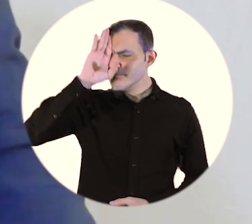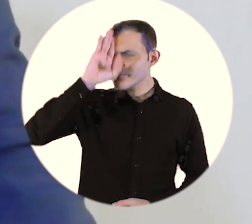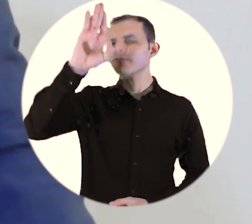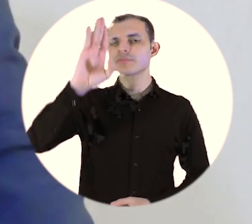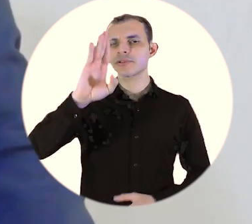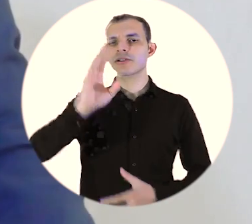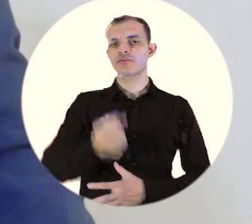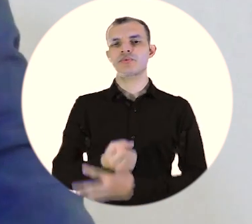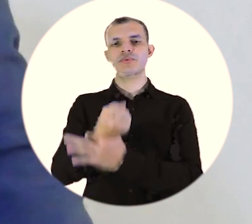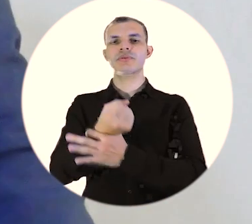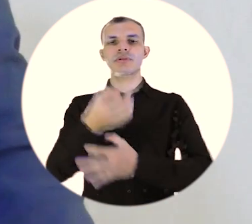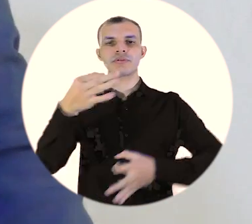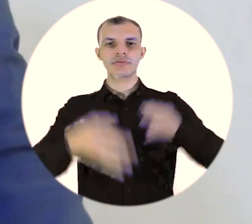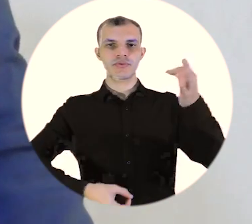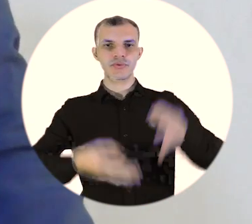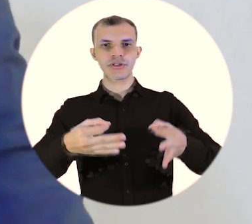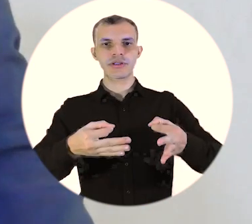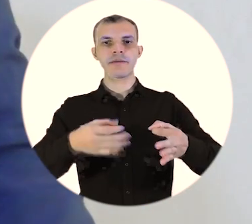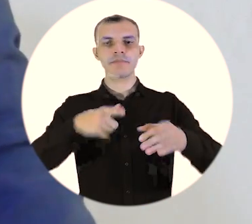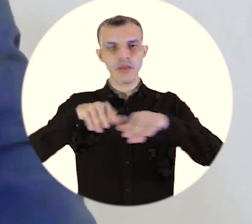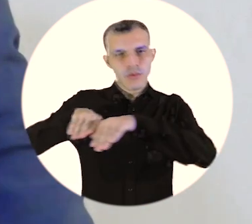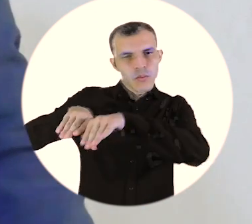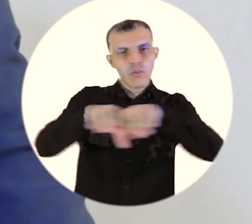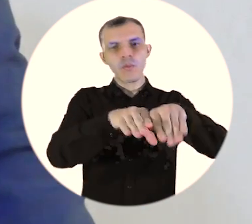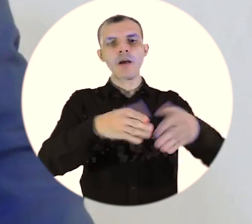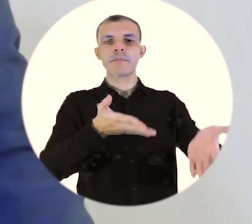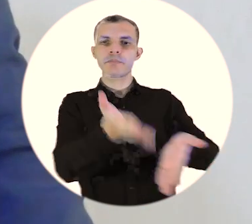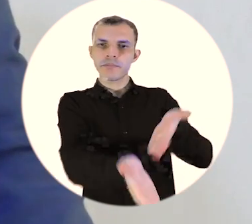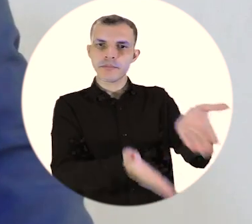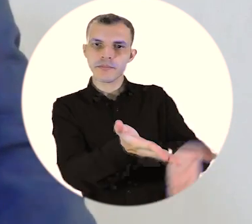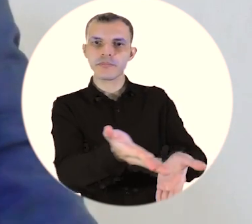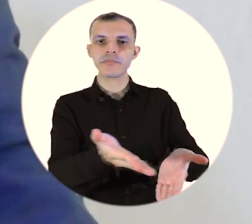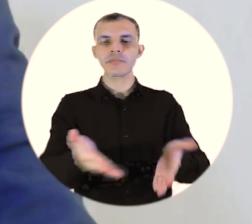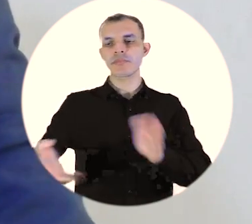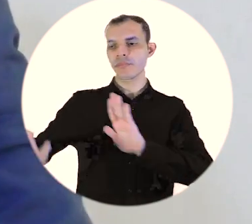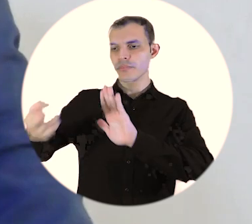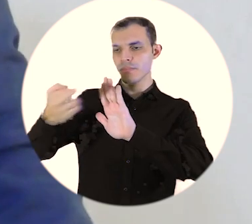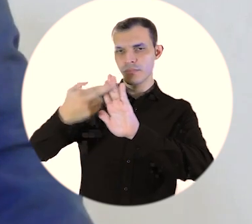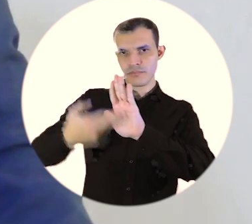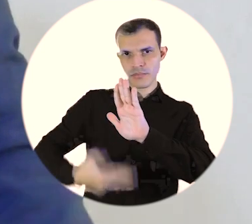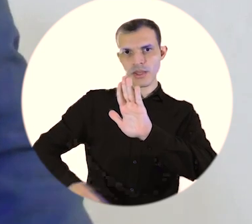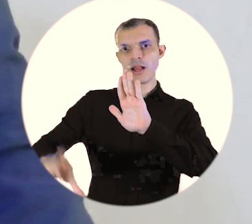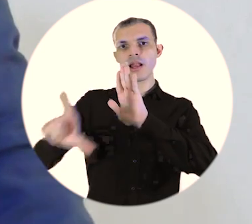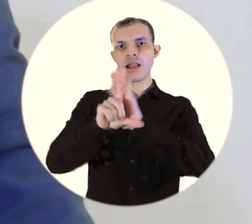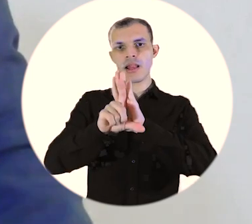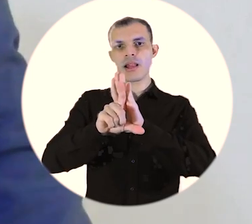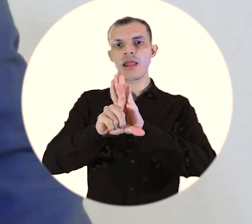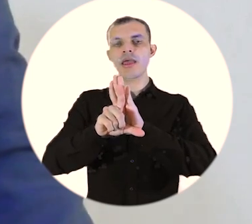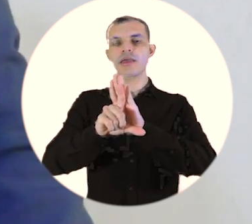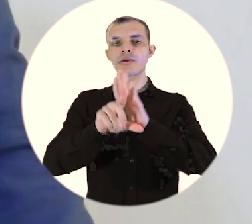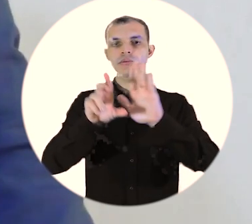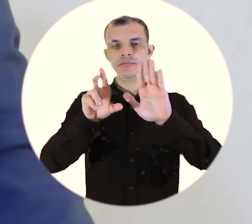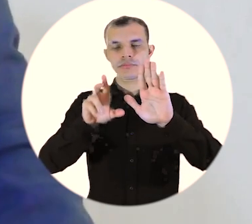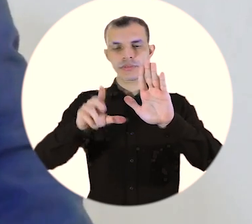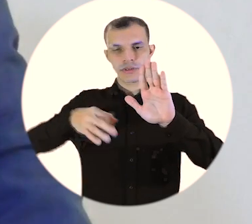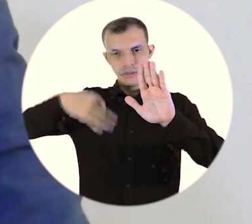fundamental para a segurança jurídica. Tratamento igualitário, aplicação da norma em